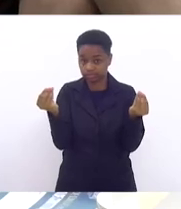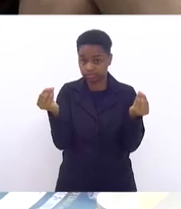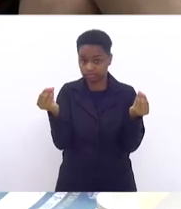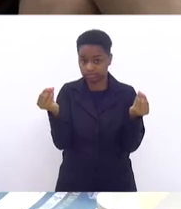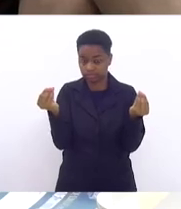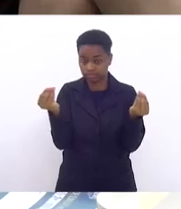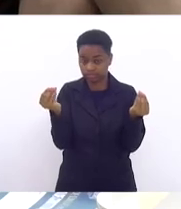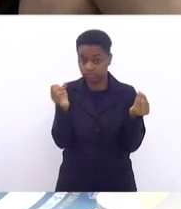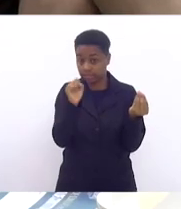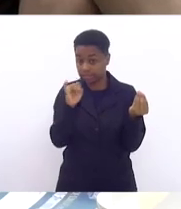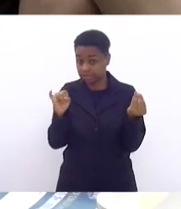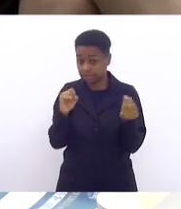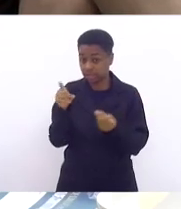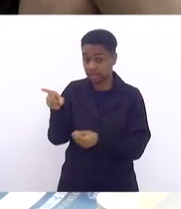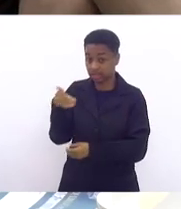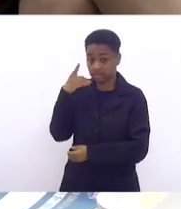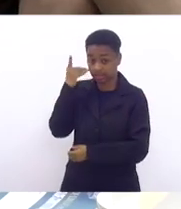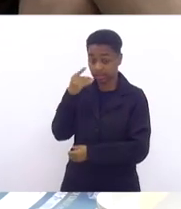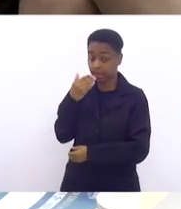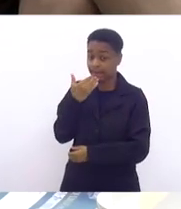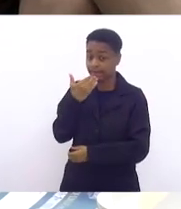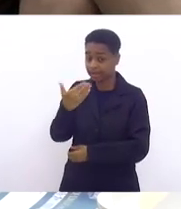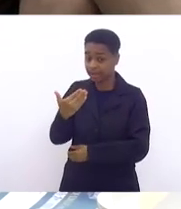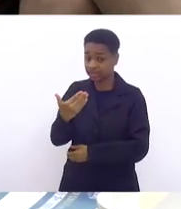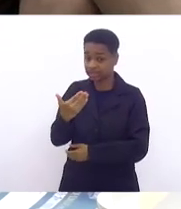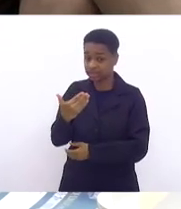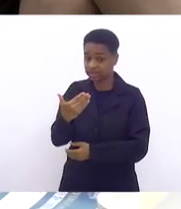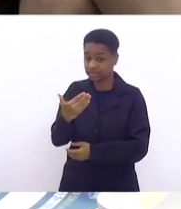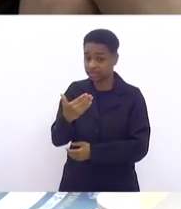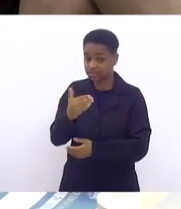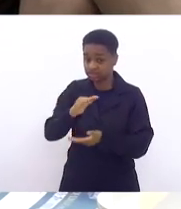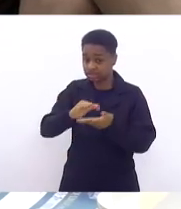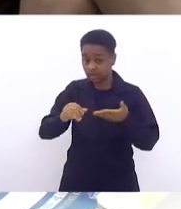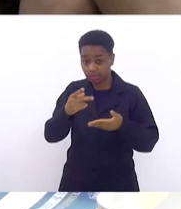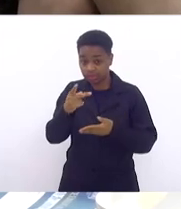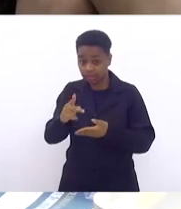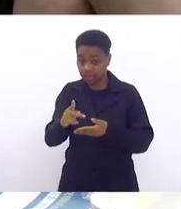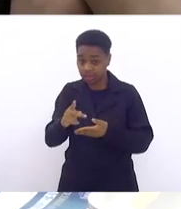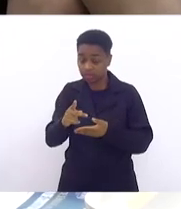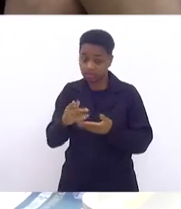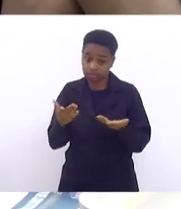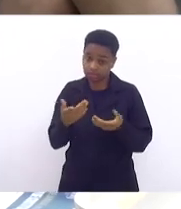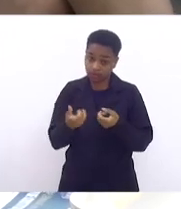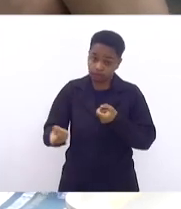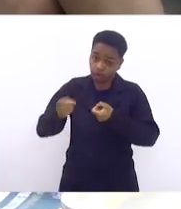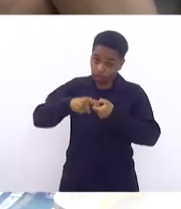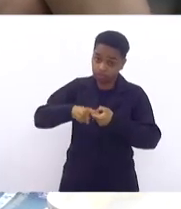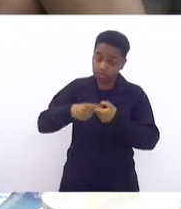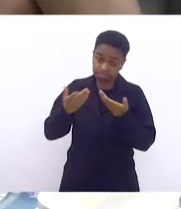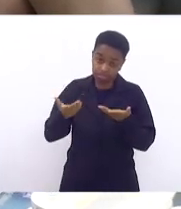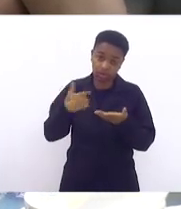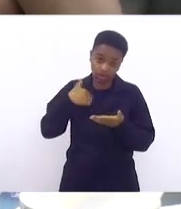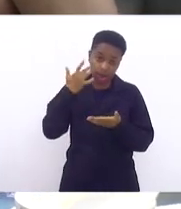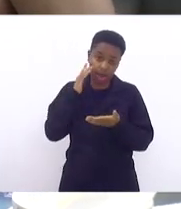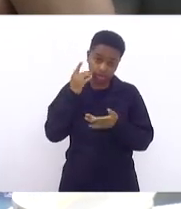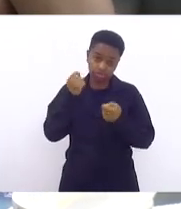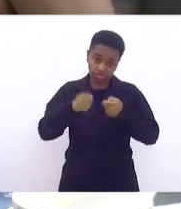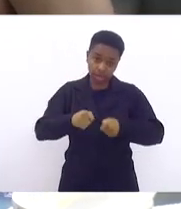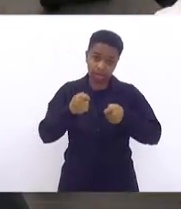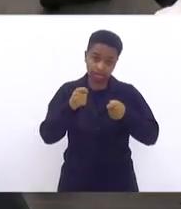Se o deputado pede desarquivamento do dele, o dele passa a existir. Então, acho que perfeito. Tramita. Todos de